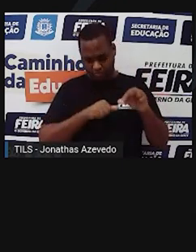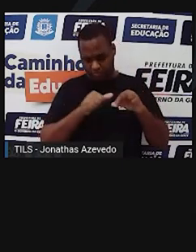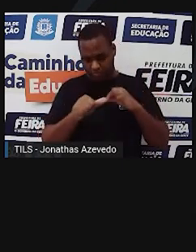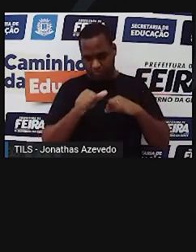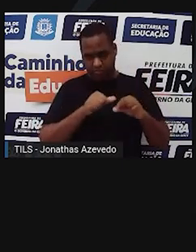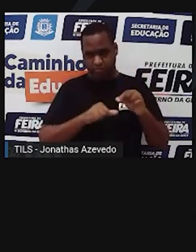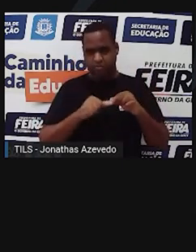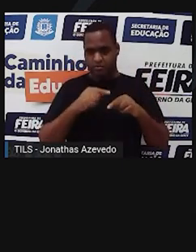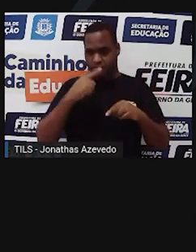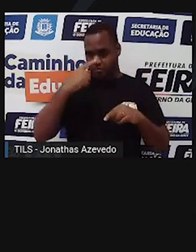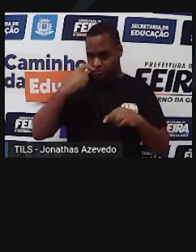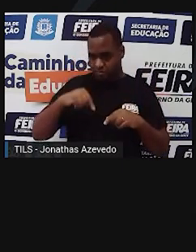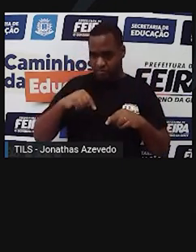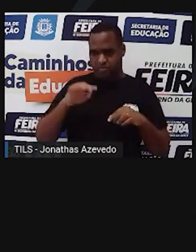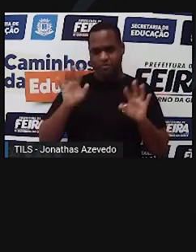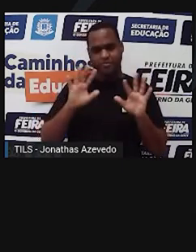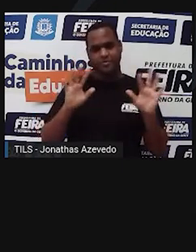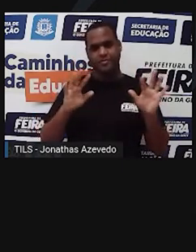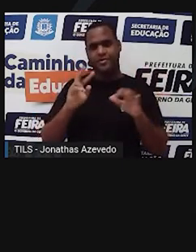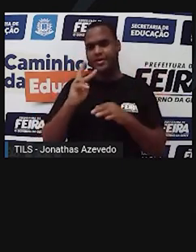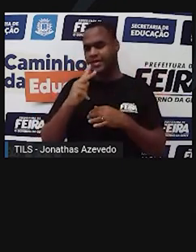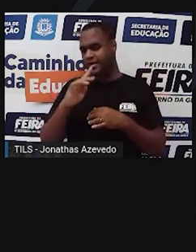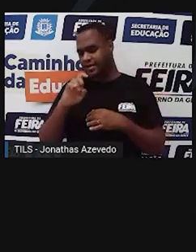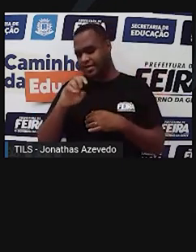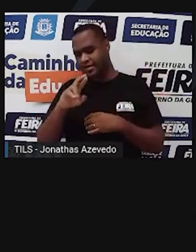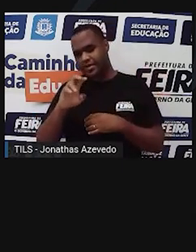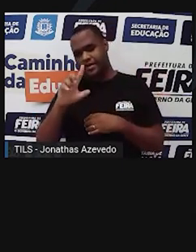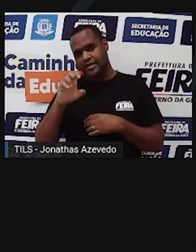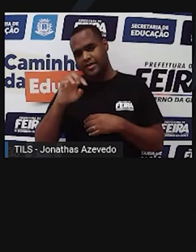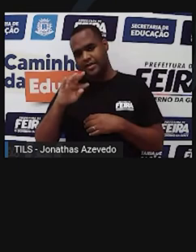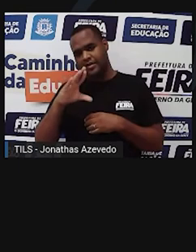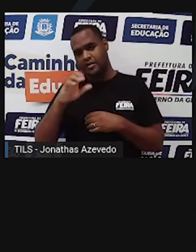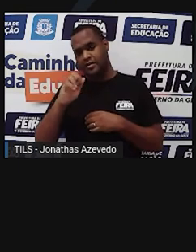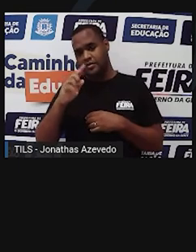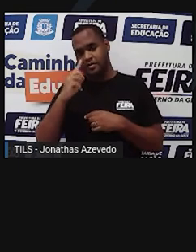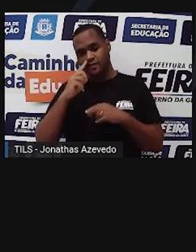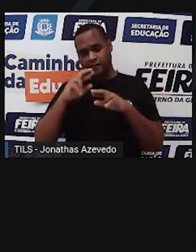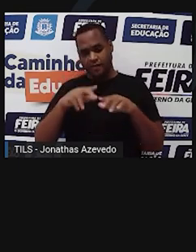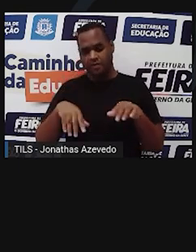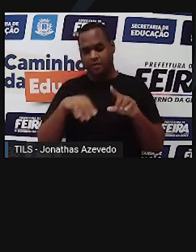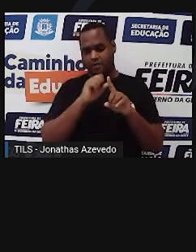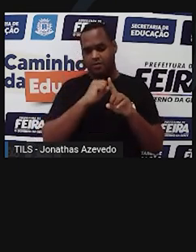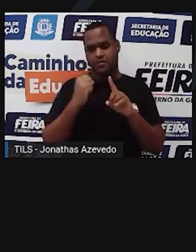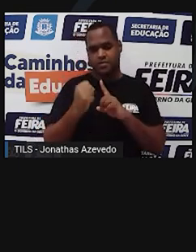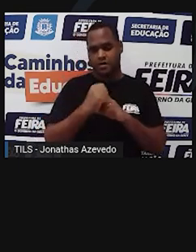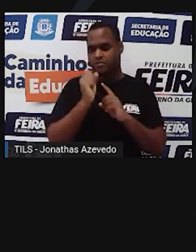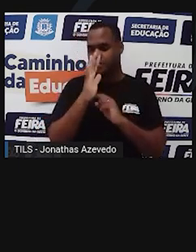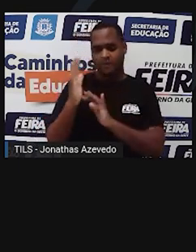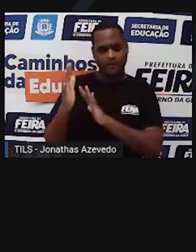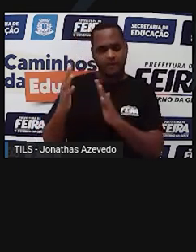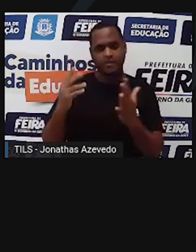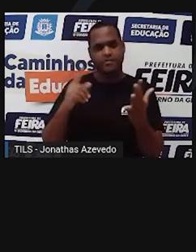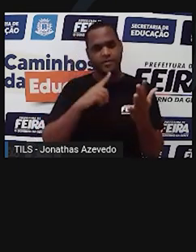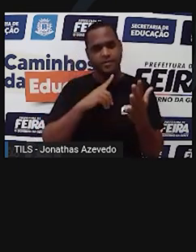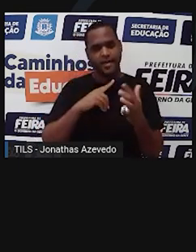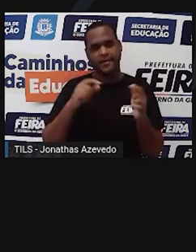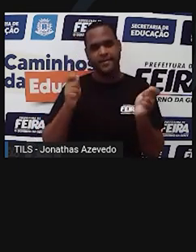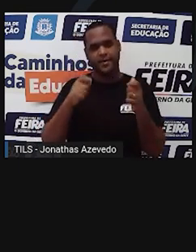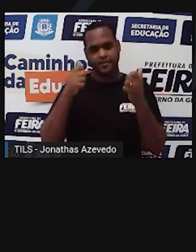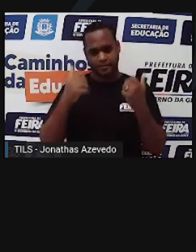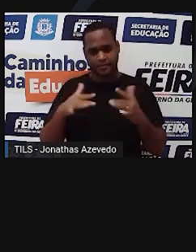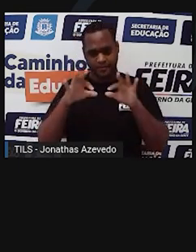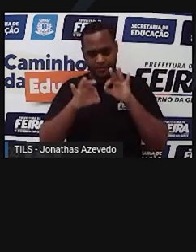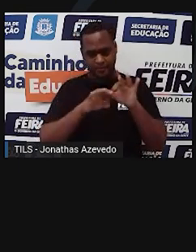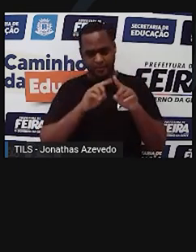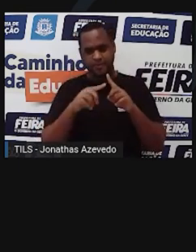poluentes, as hidrelétricas causam impactos ambientais e sociais. Isso porque, para a instalação desse tipo de usina e